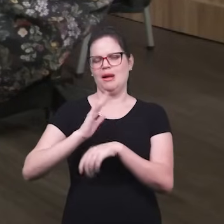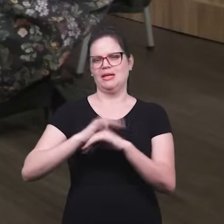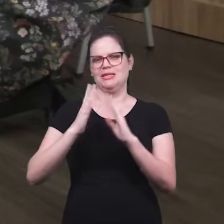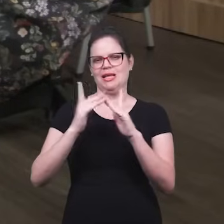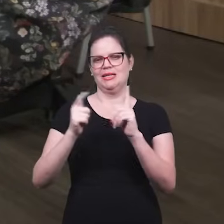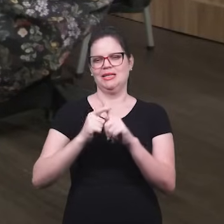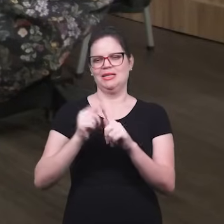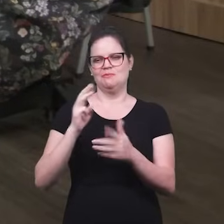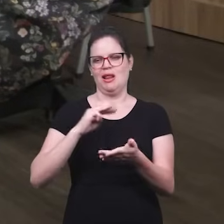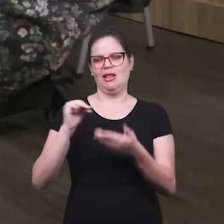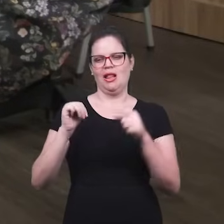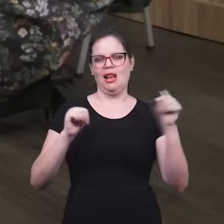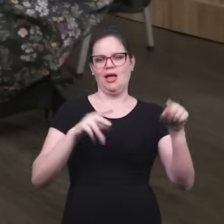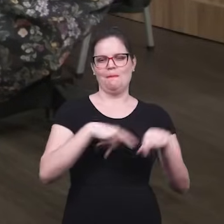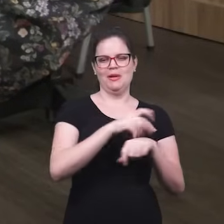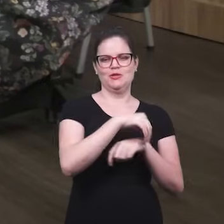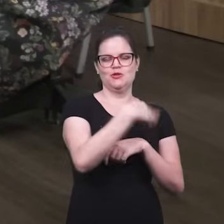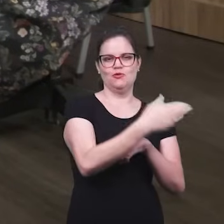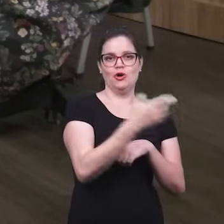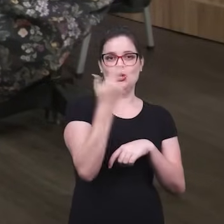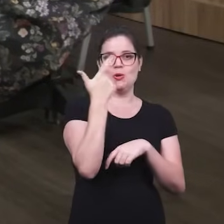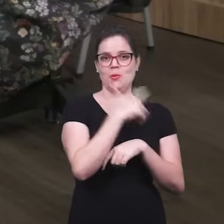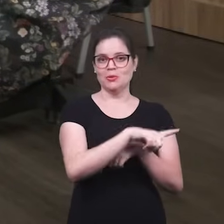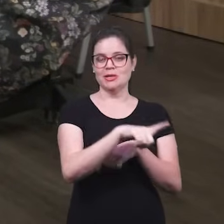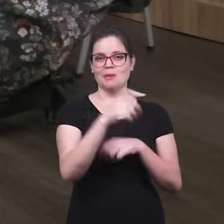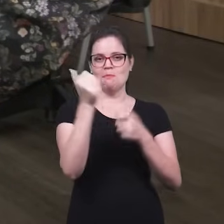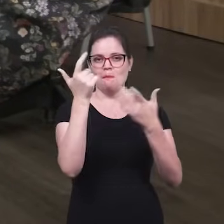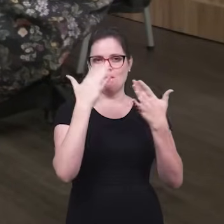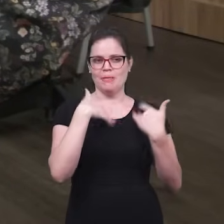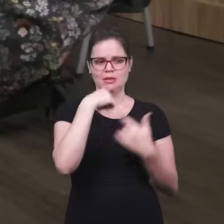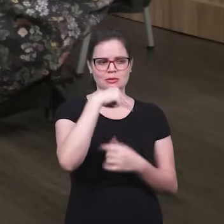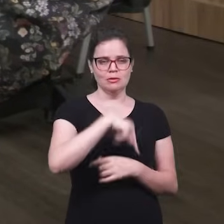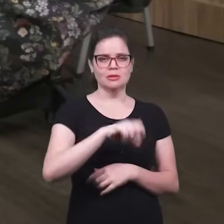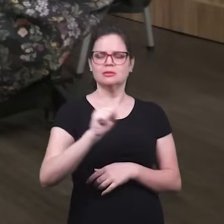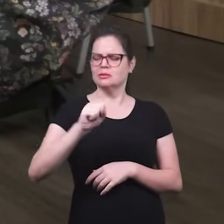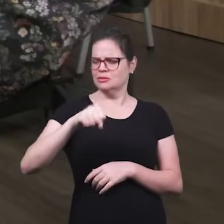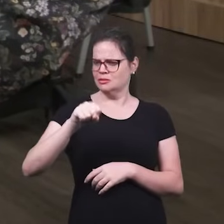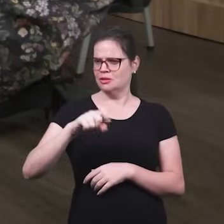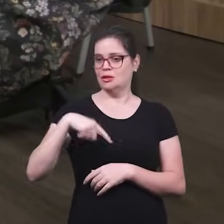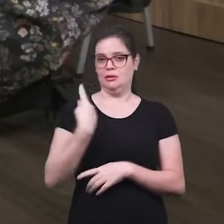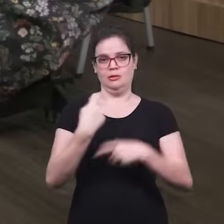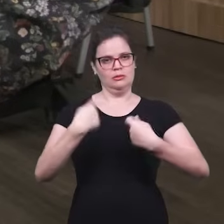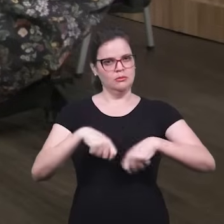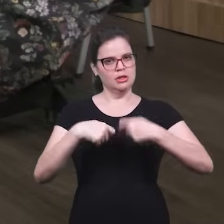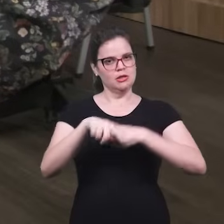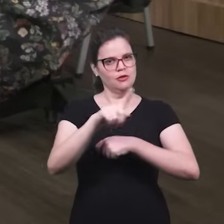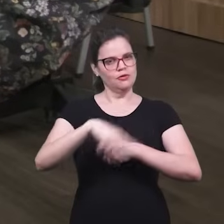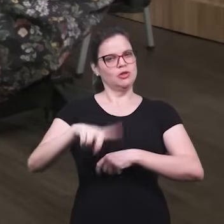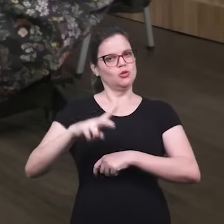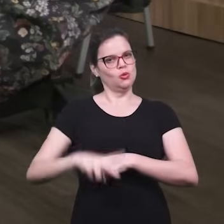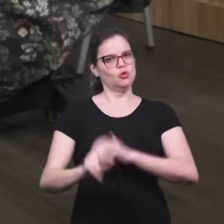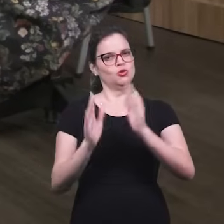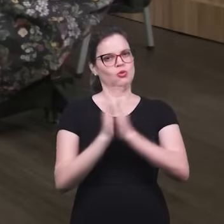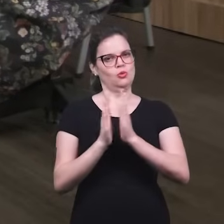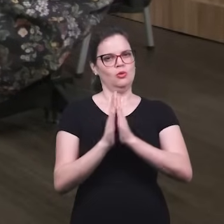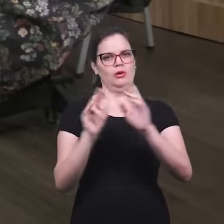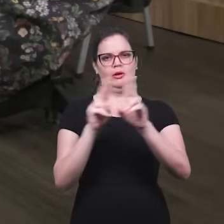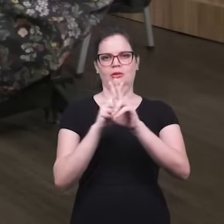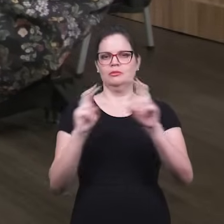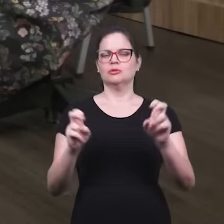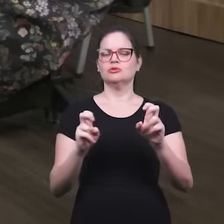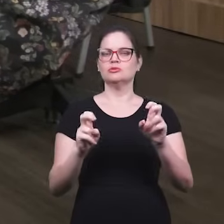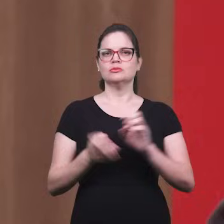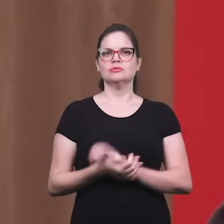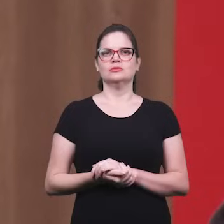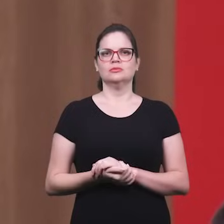exterior? Sim. E nós precisamos muito disso. Muito. E em se tratando,